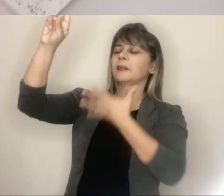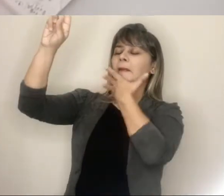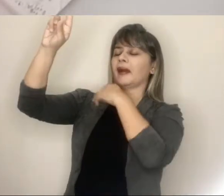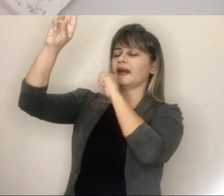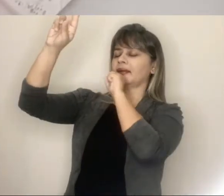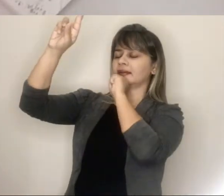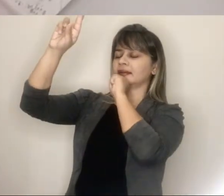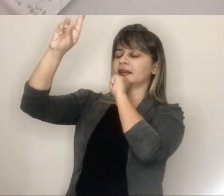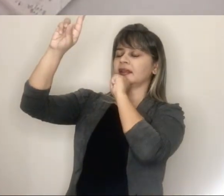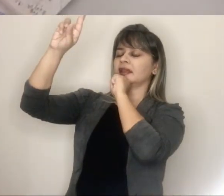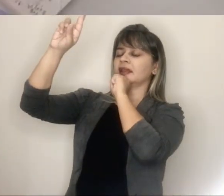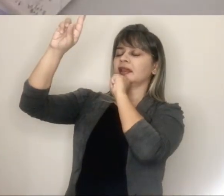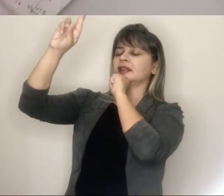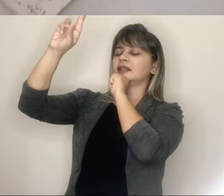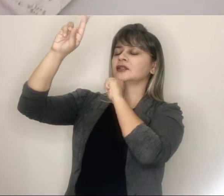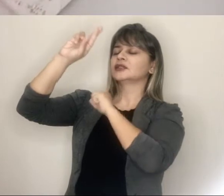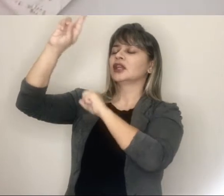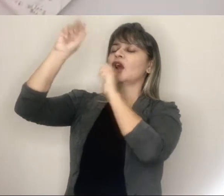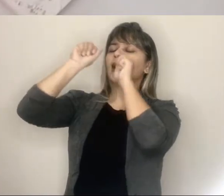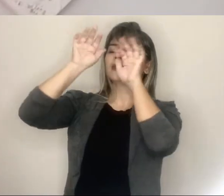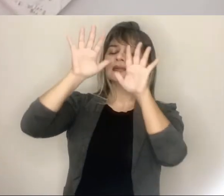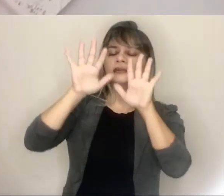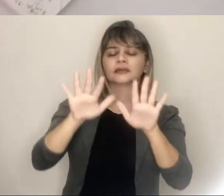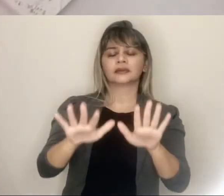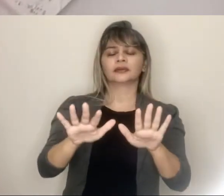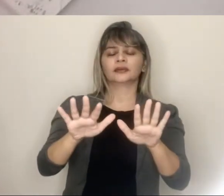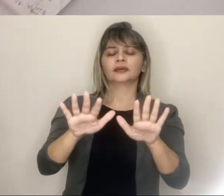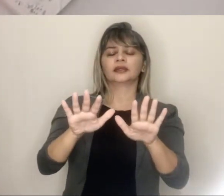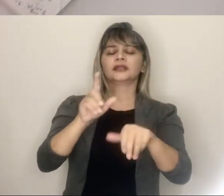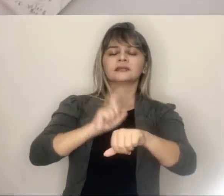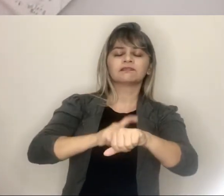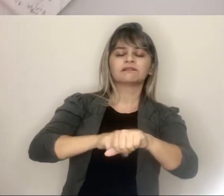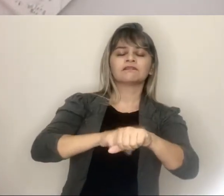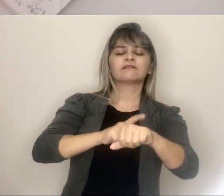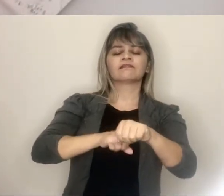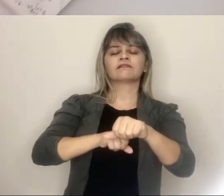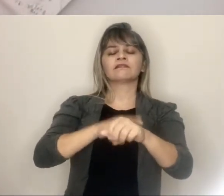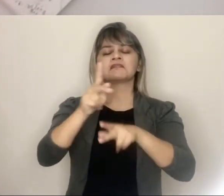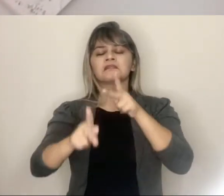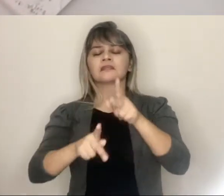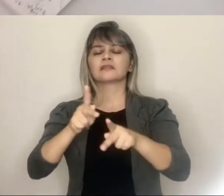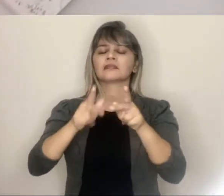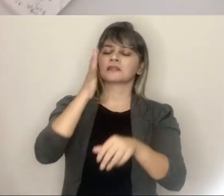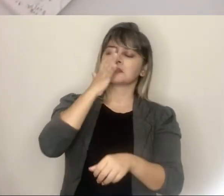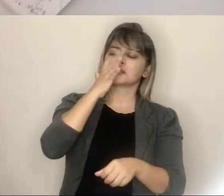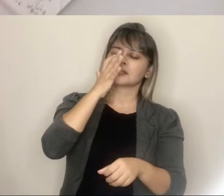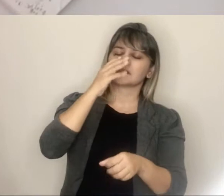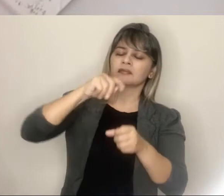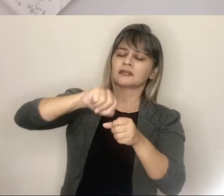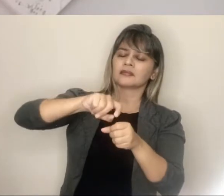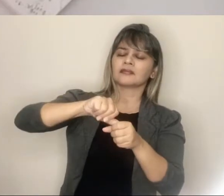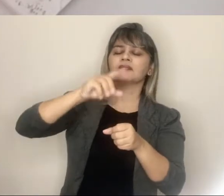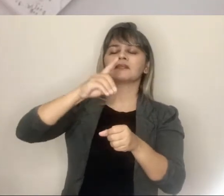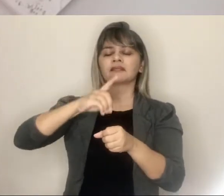você oferta. Meu Deus e meu Pai, quero te pedir que tu estejas abençoando ao nosso irmão que